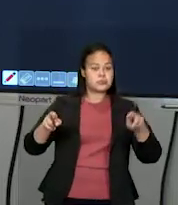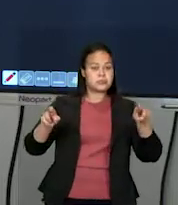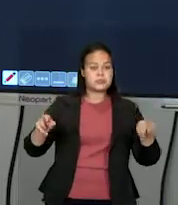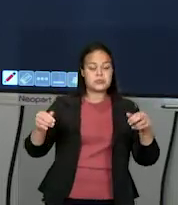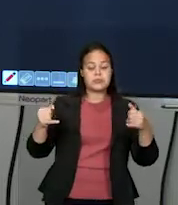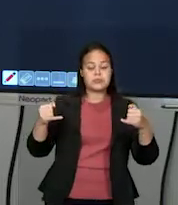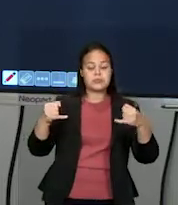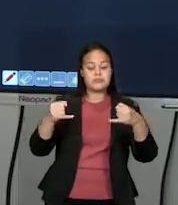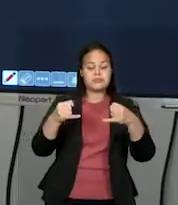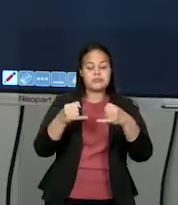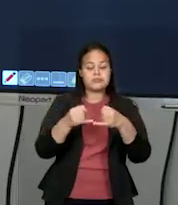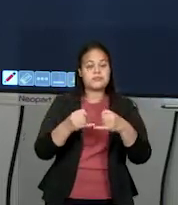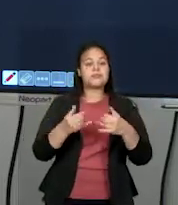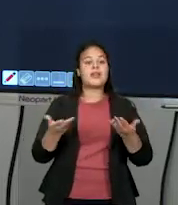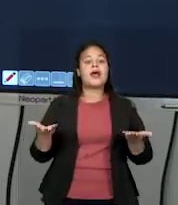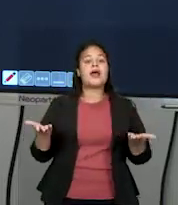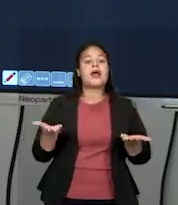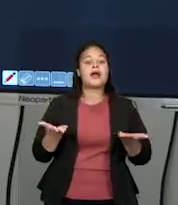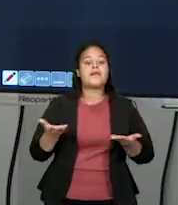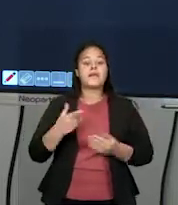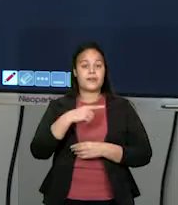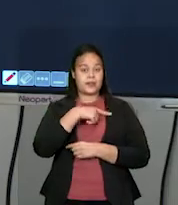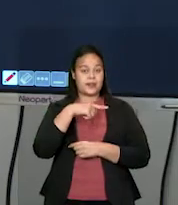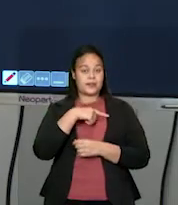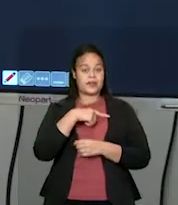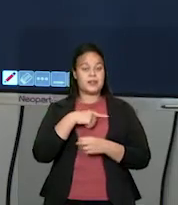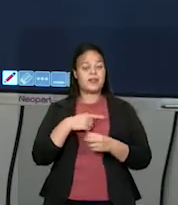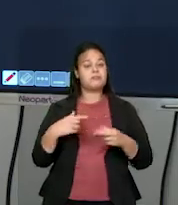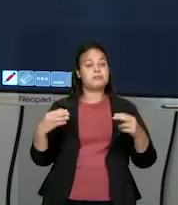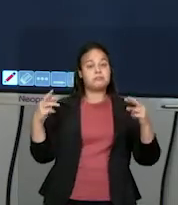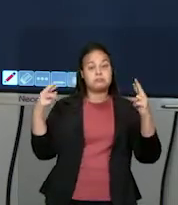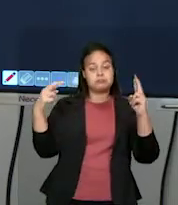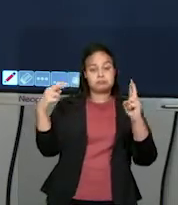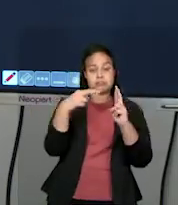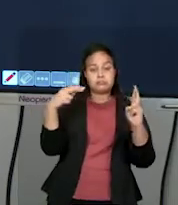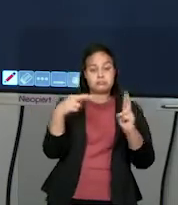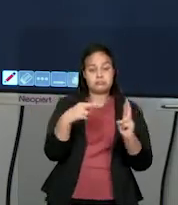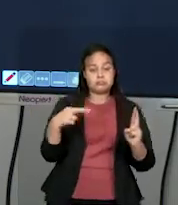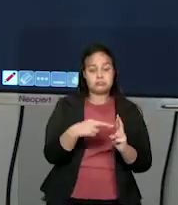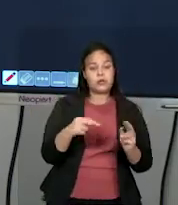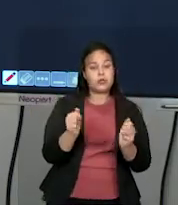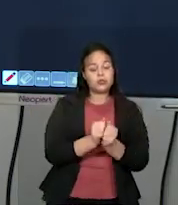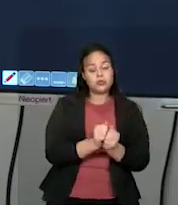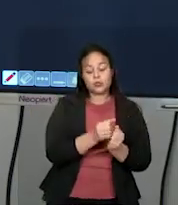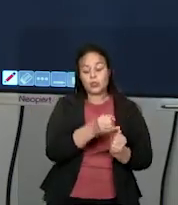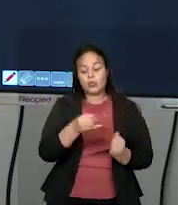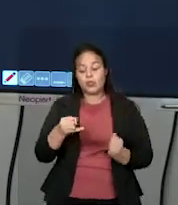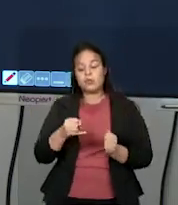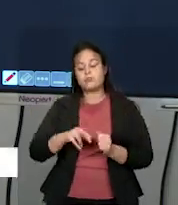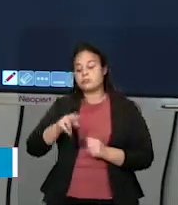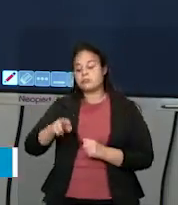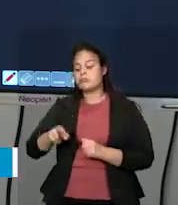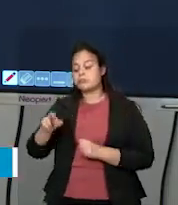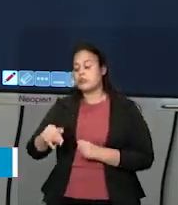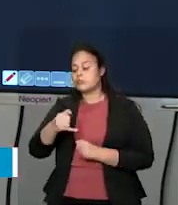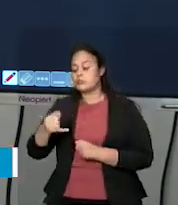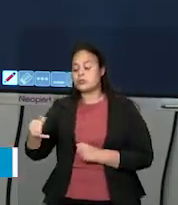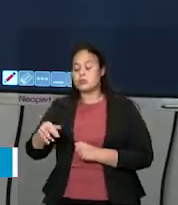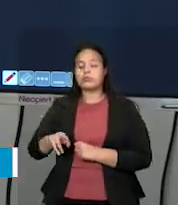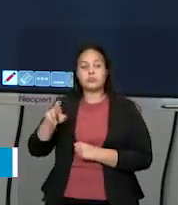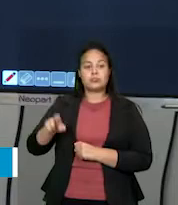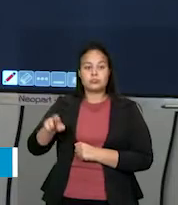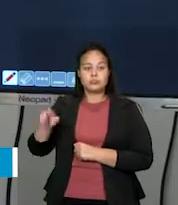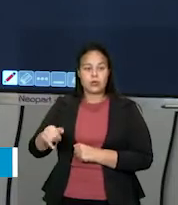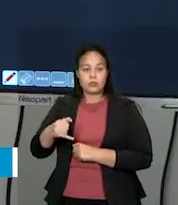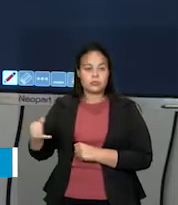paralelo. Agora, temos resistores equivalentes em série com os outros 2 resistores. E aí vamos fazer o